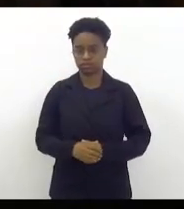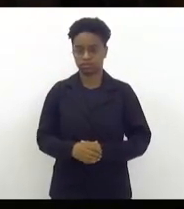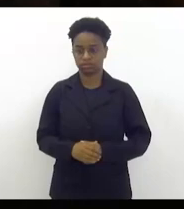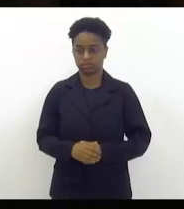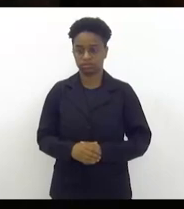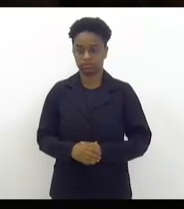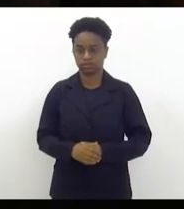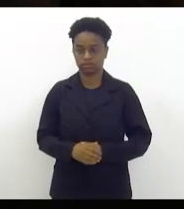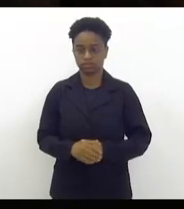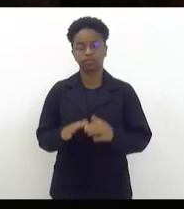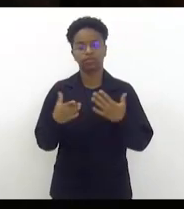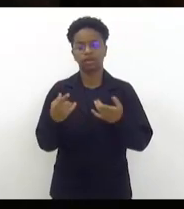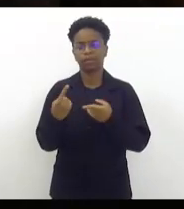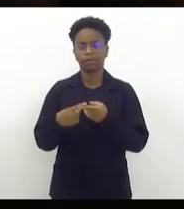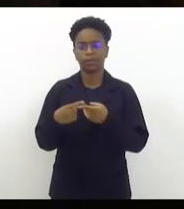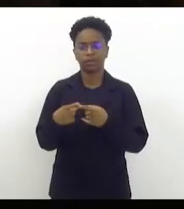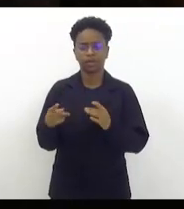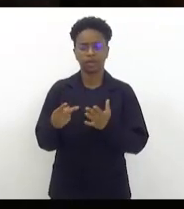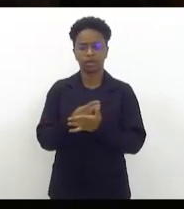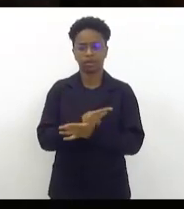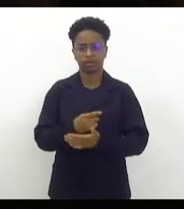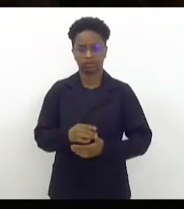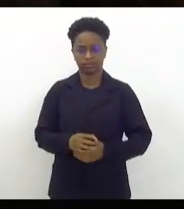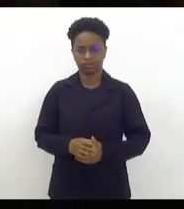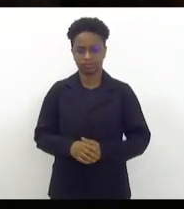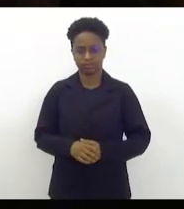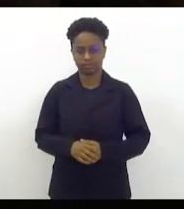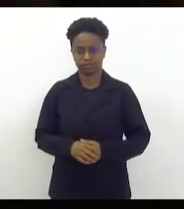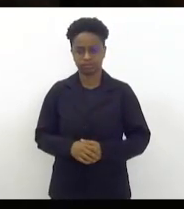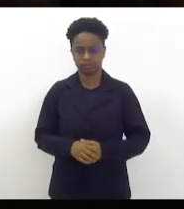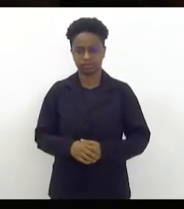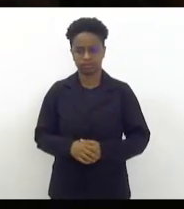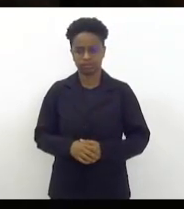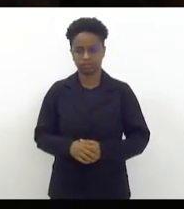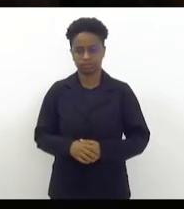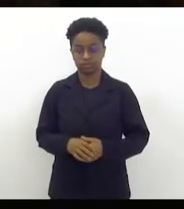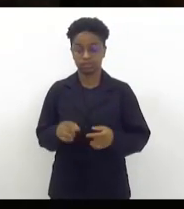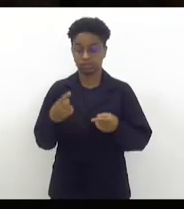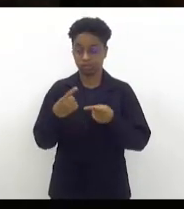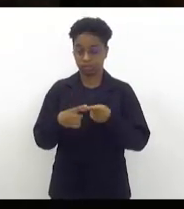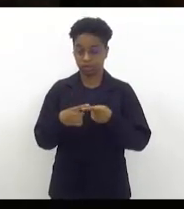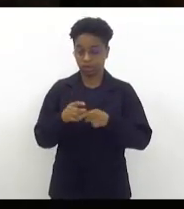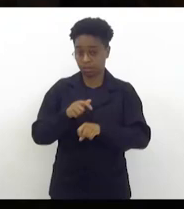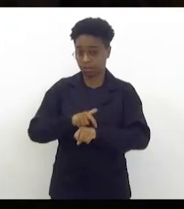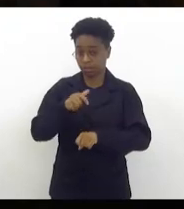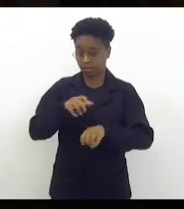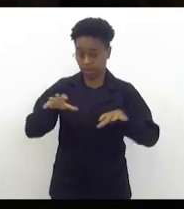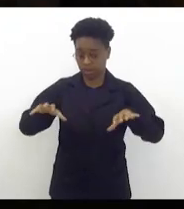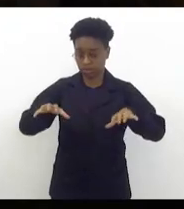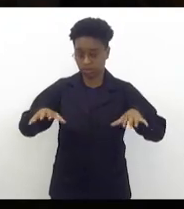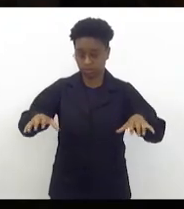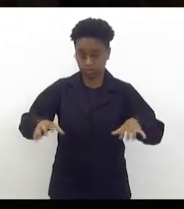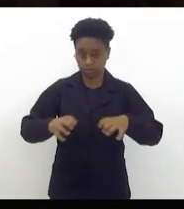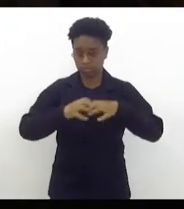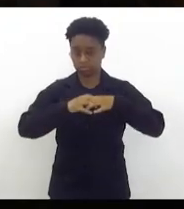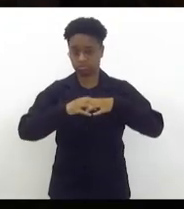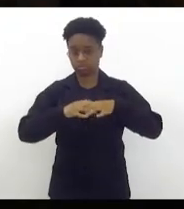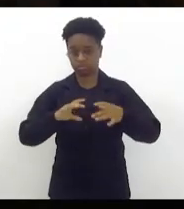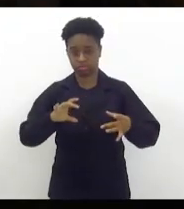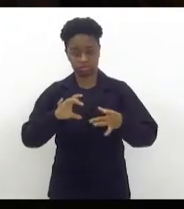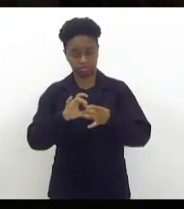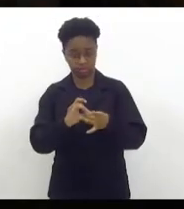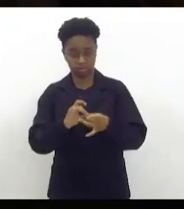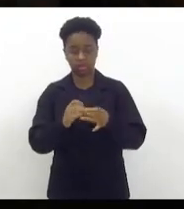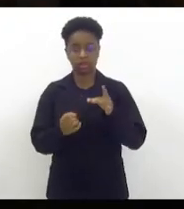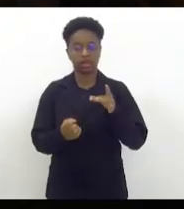E por que que isso aconteceu? Porque, na fusão, se legislou,